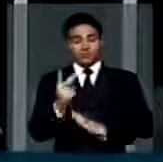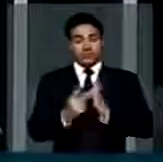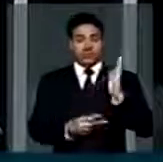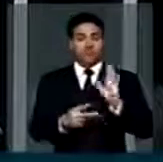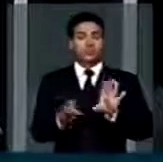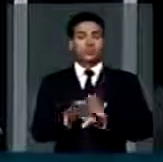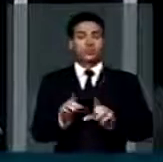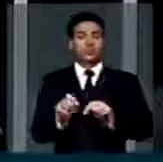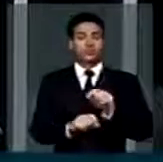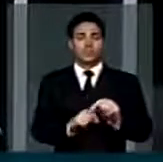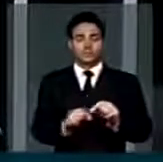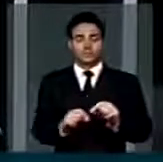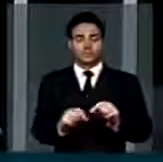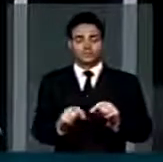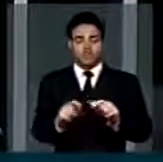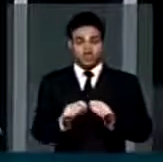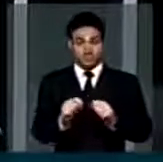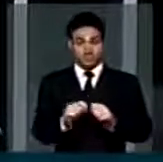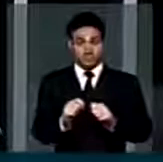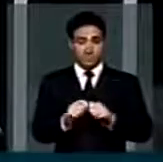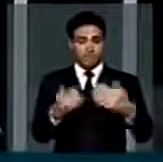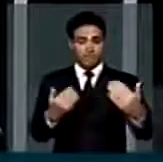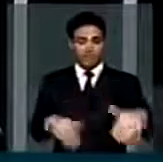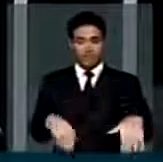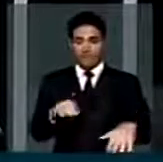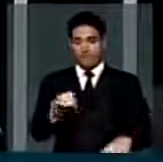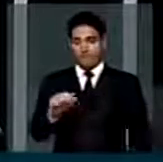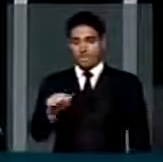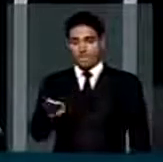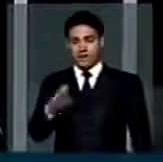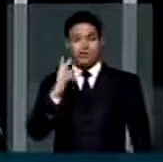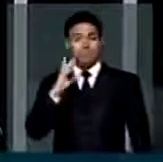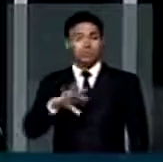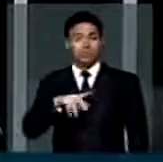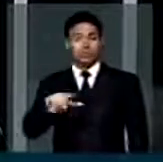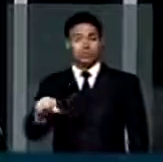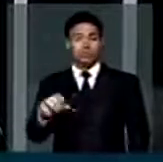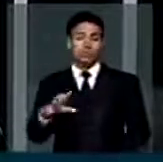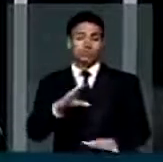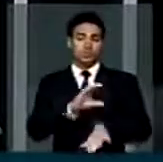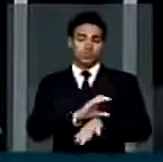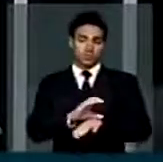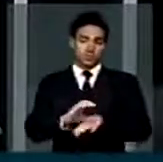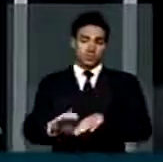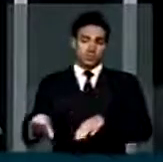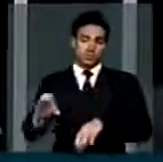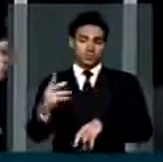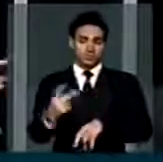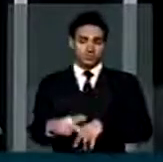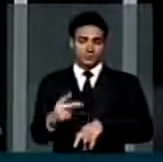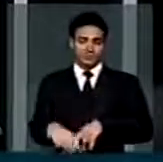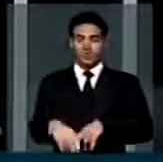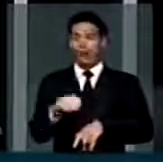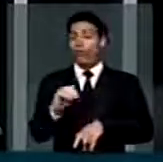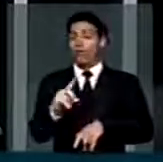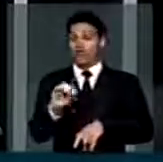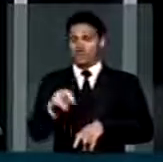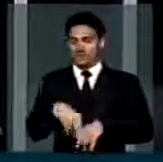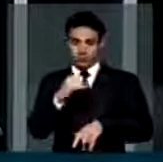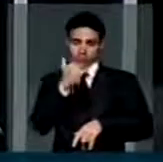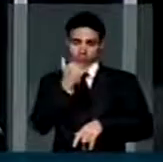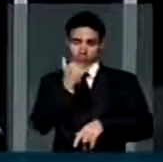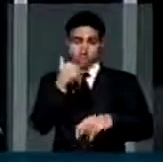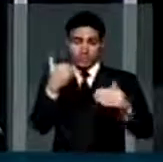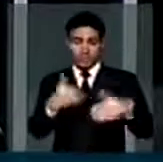que estende o exame da ordem para todos os cursos em nosso país. Vossa Excelência sabe que